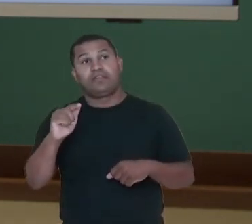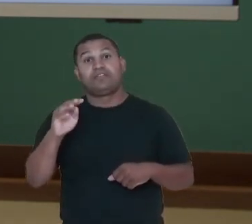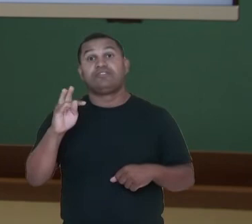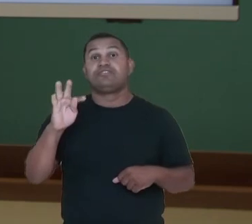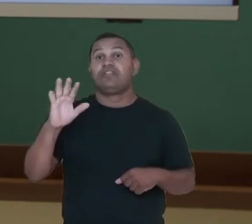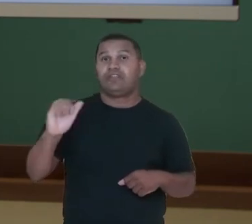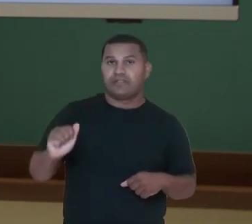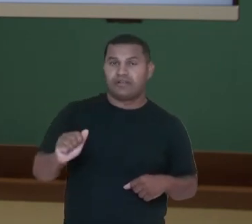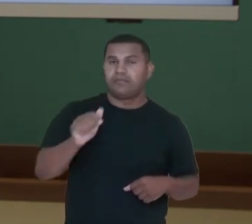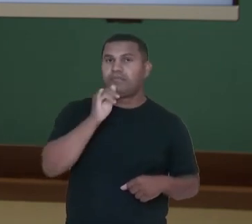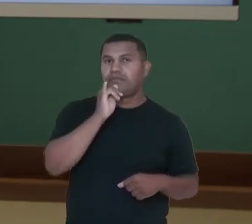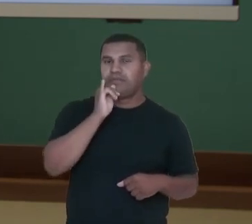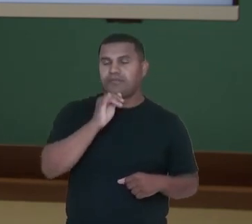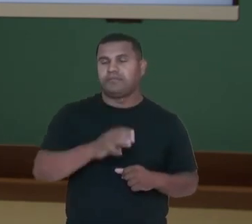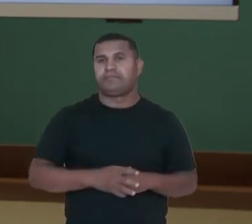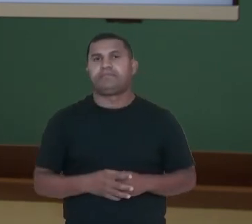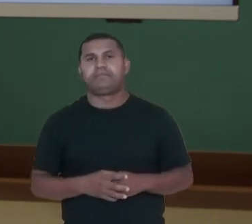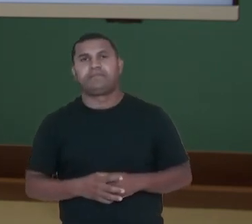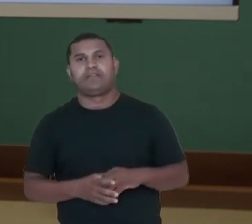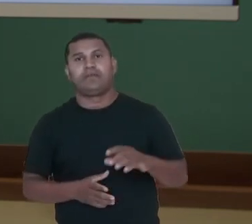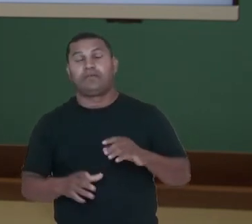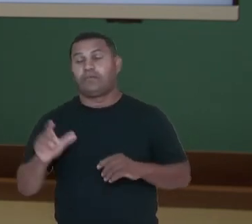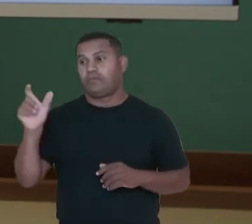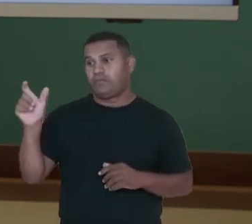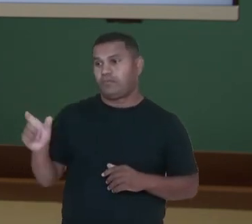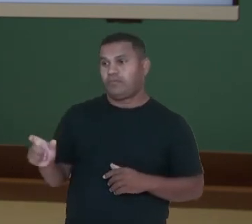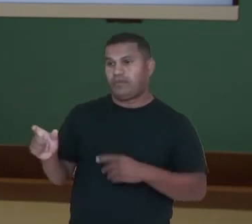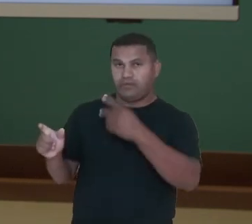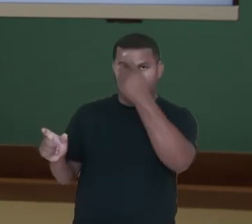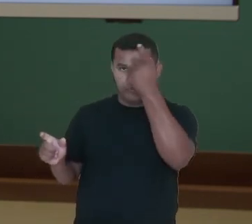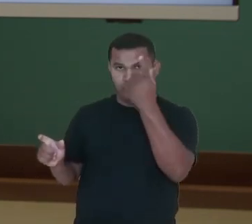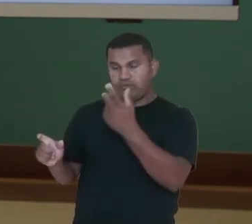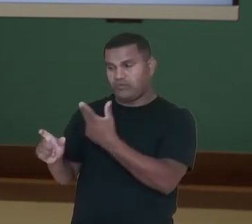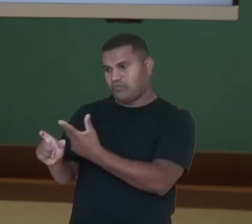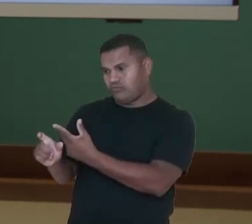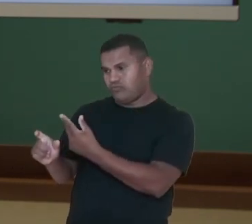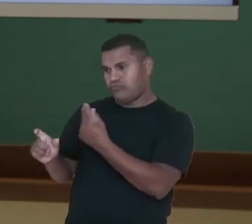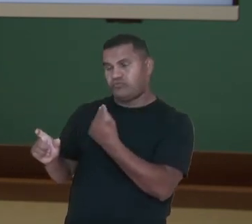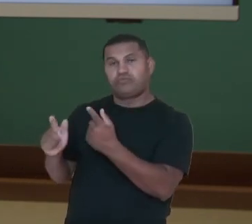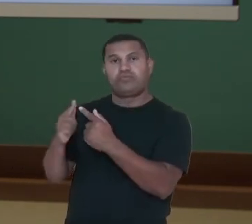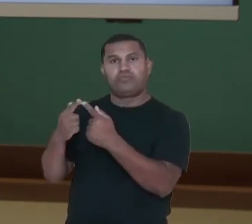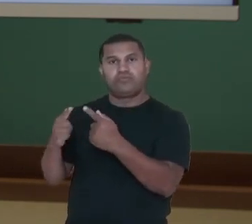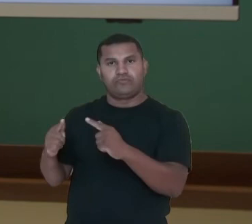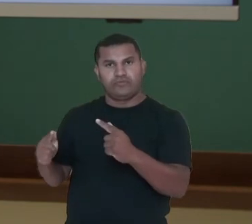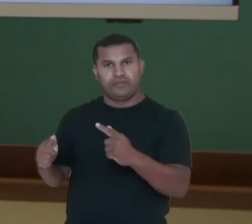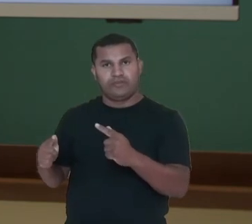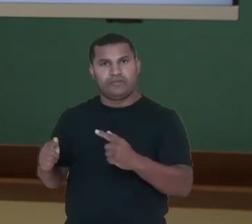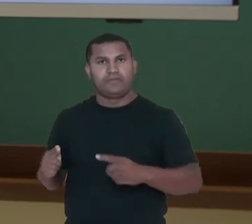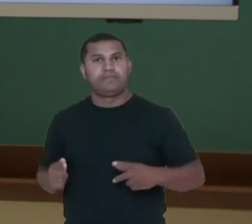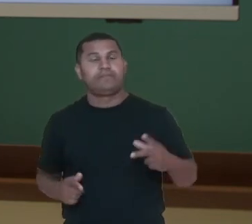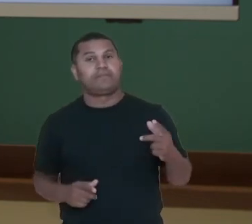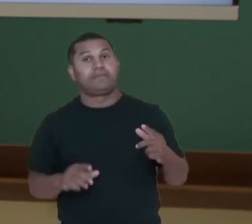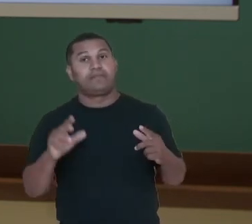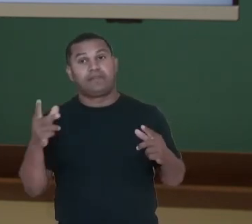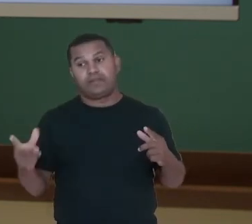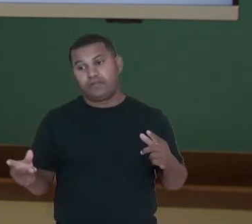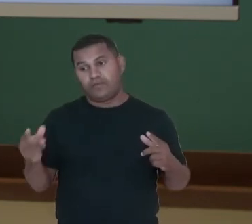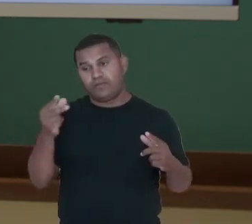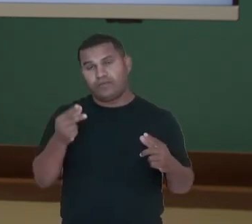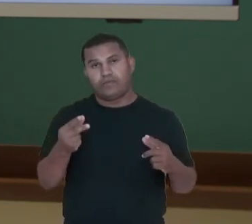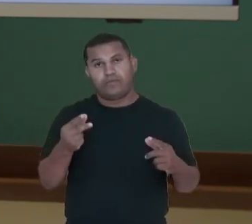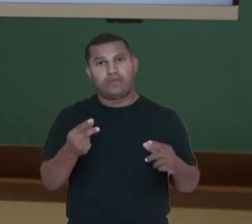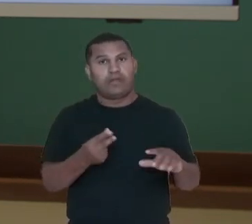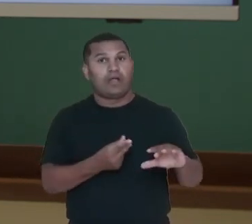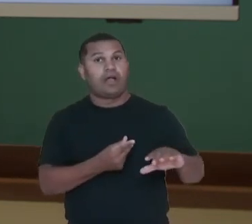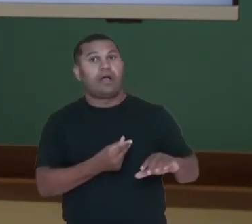gene de um humano e transfiro esse gene numa pessoa que tem o gene defeituoso.